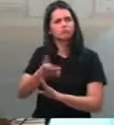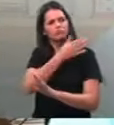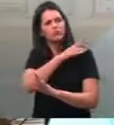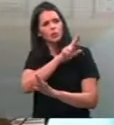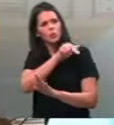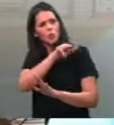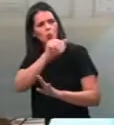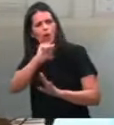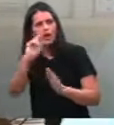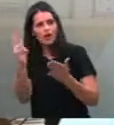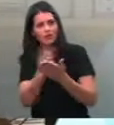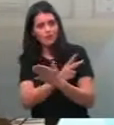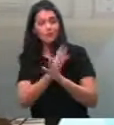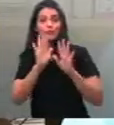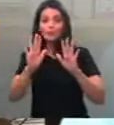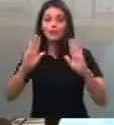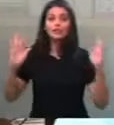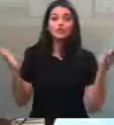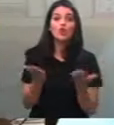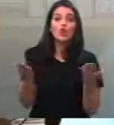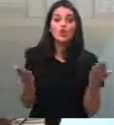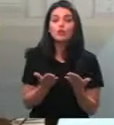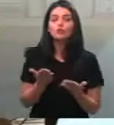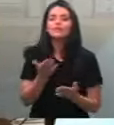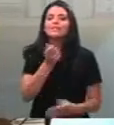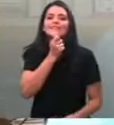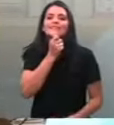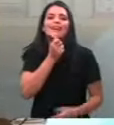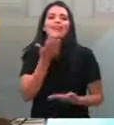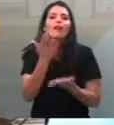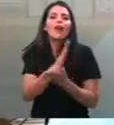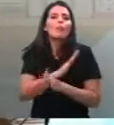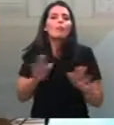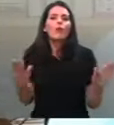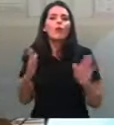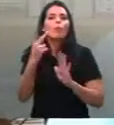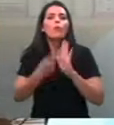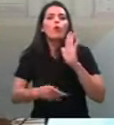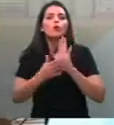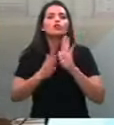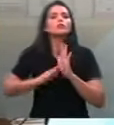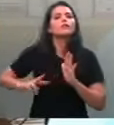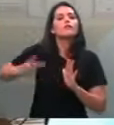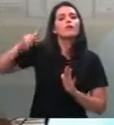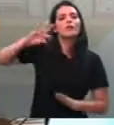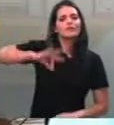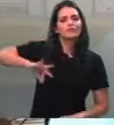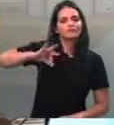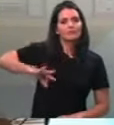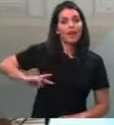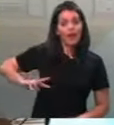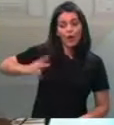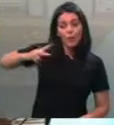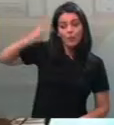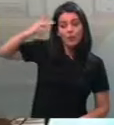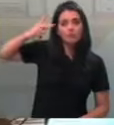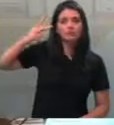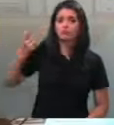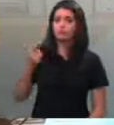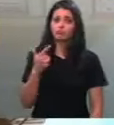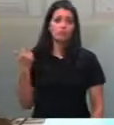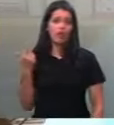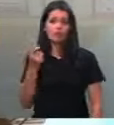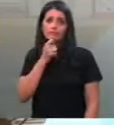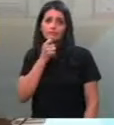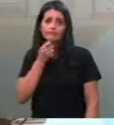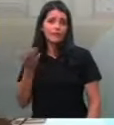Hoje, sem a Política Nacional de Valorização do Salário Mínimo, sem o aumento do valor do mínimo, que